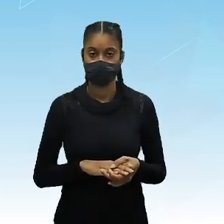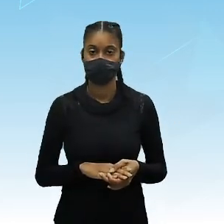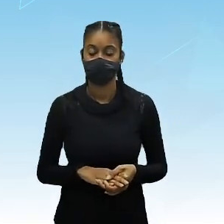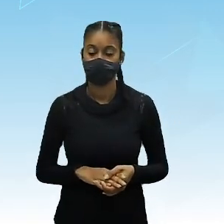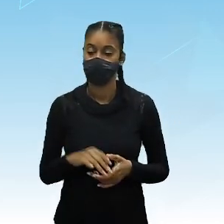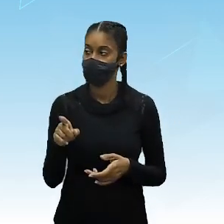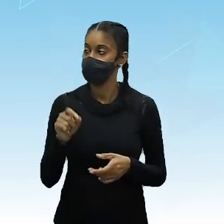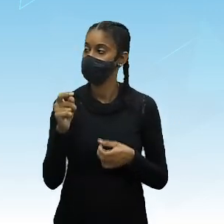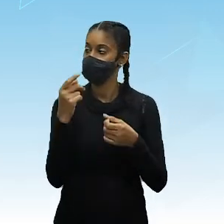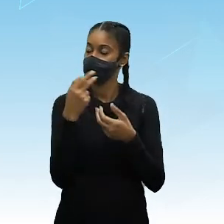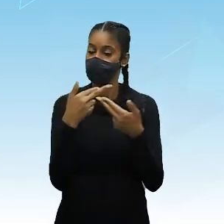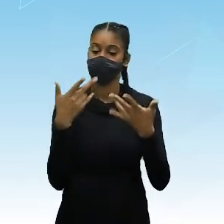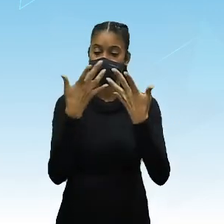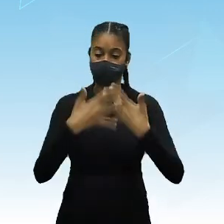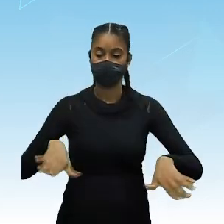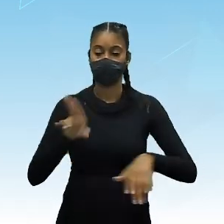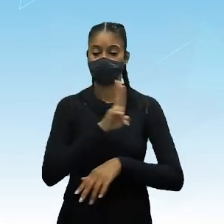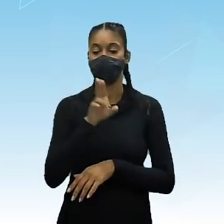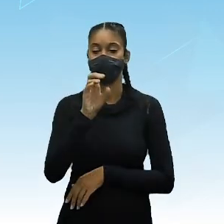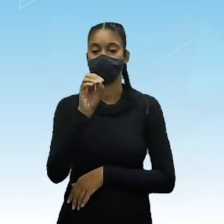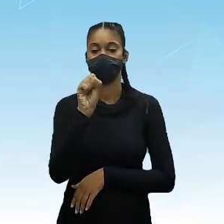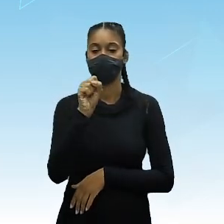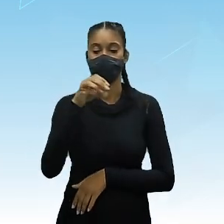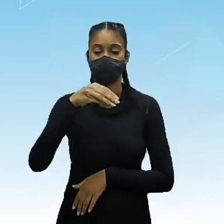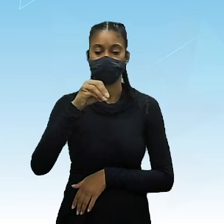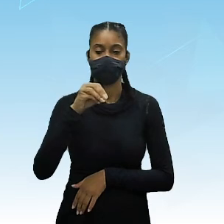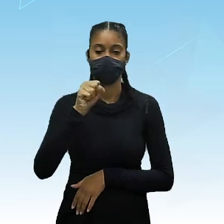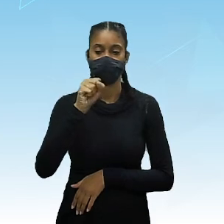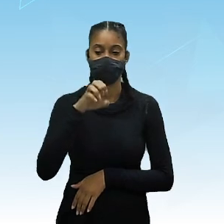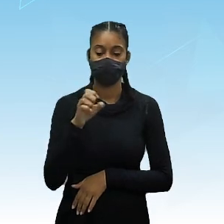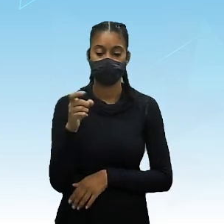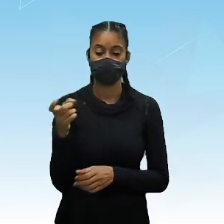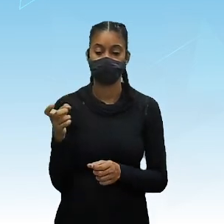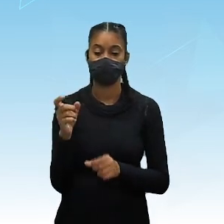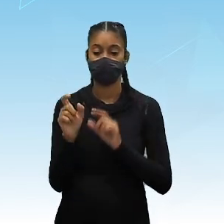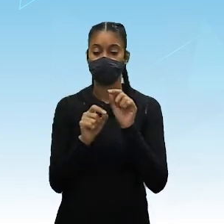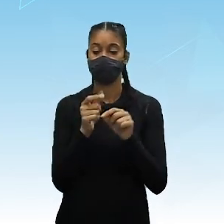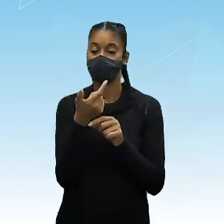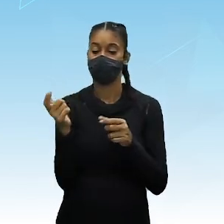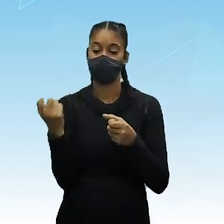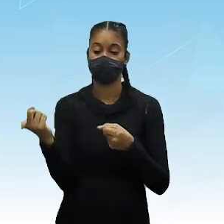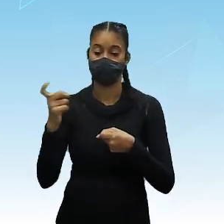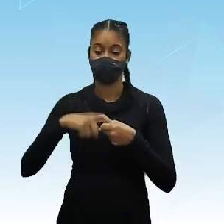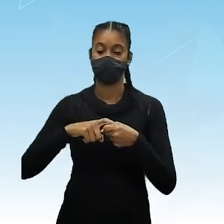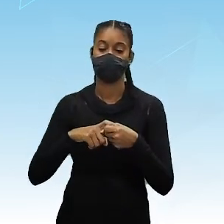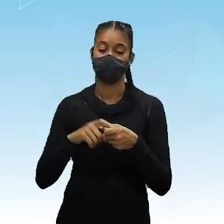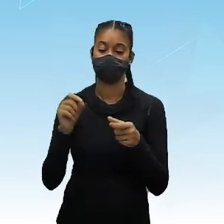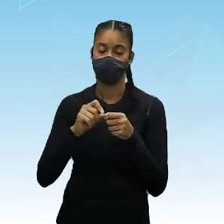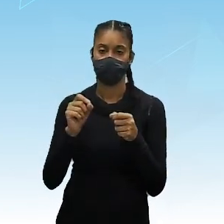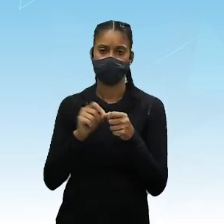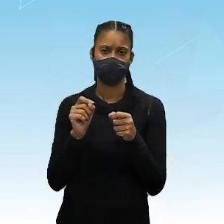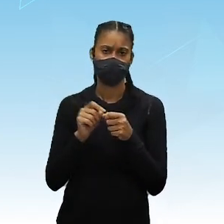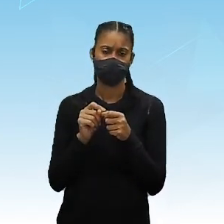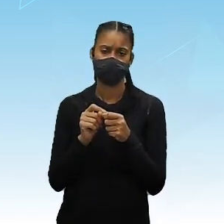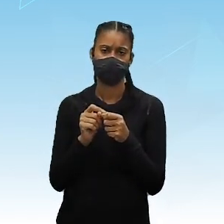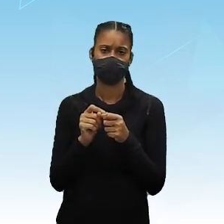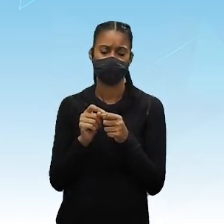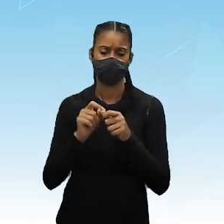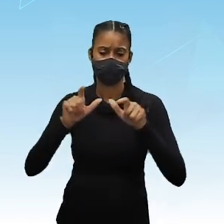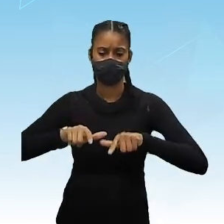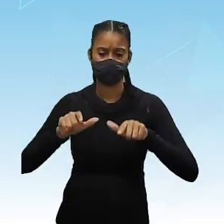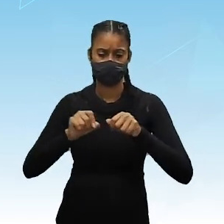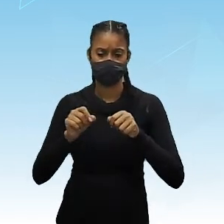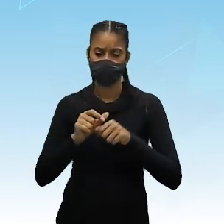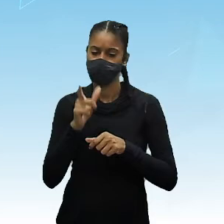Esse é um fenômeno natural chamado de osmose. A osmose reversa já é um processo artificial que faz a água fluir no